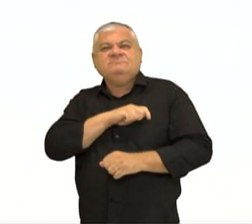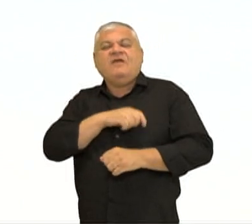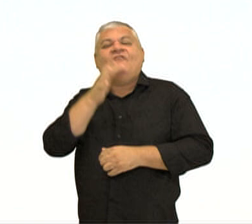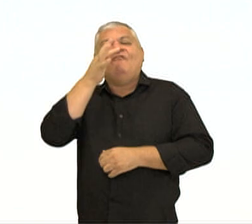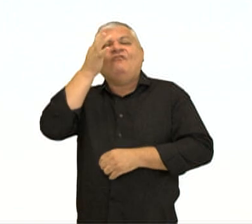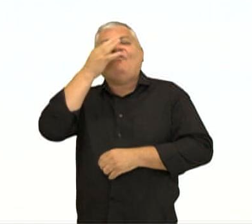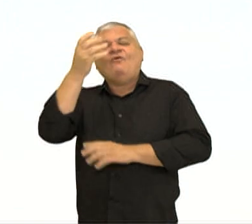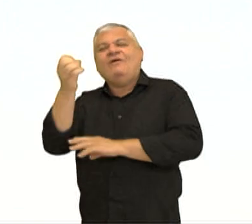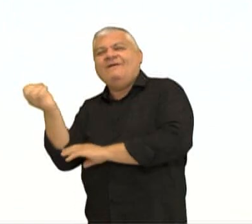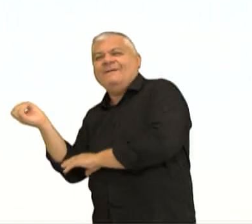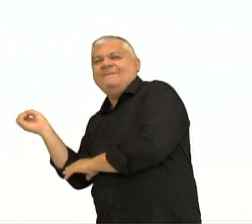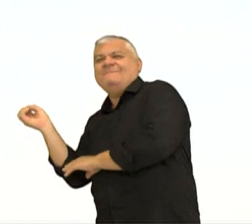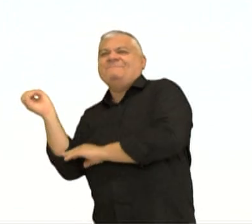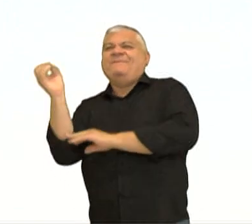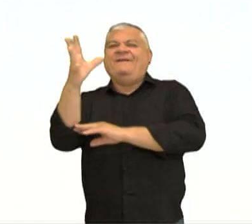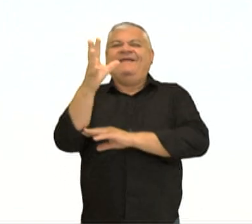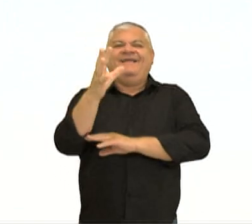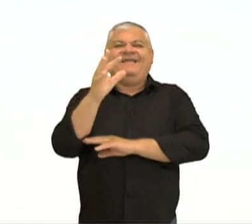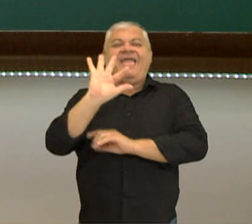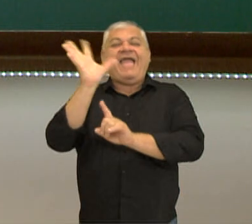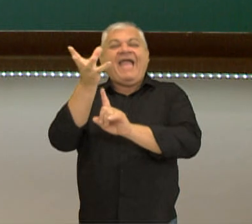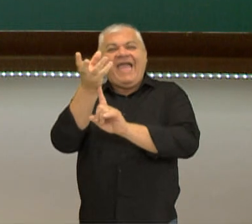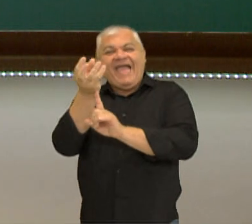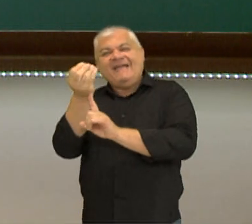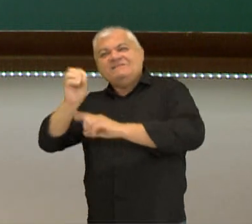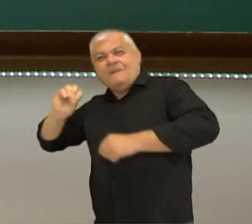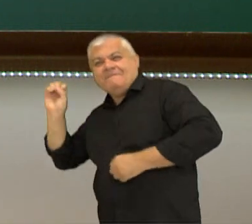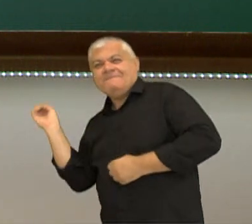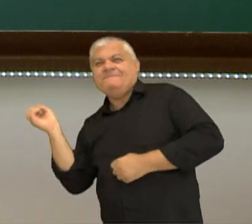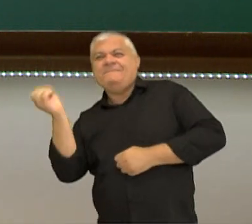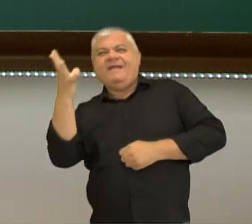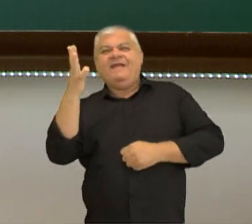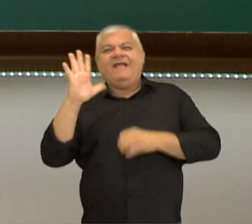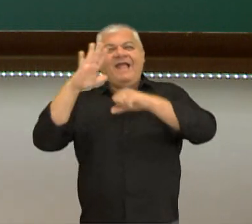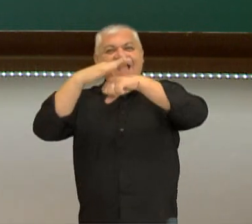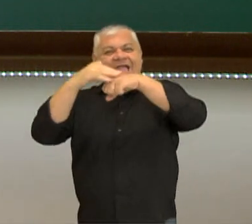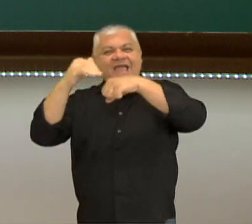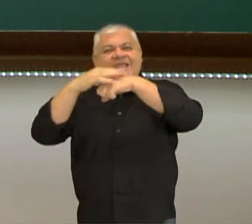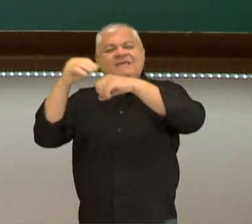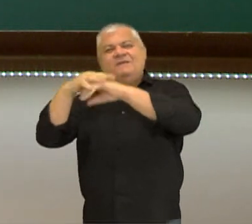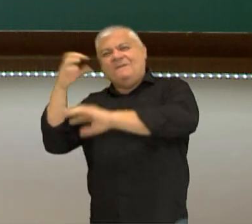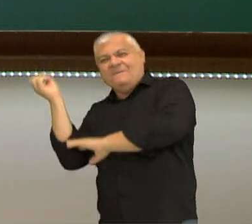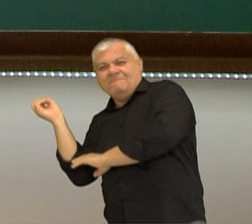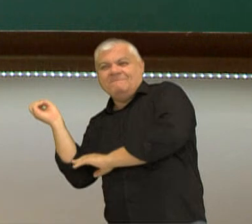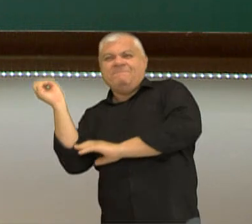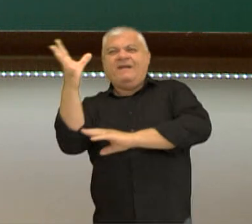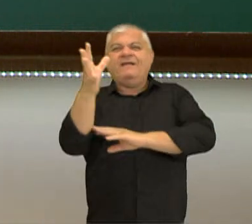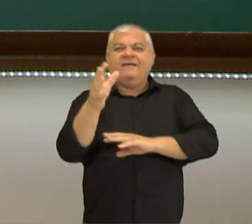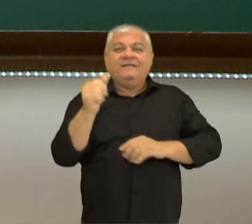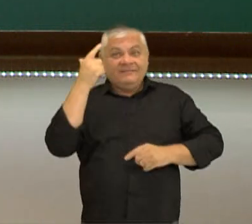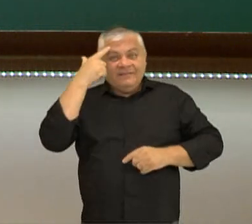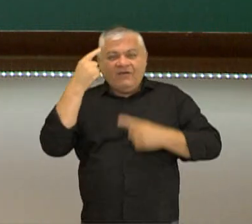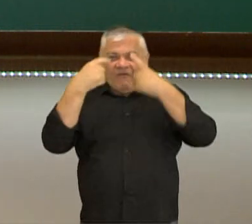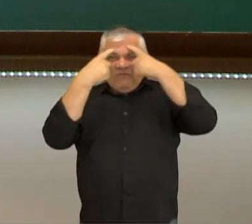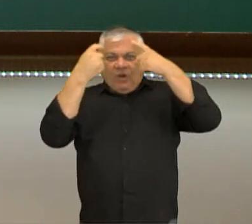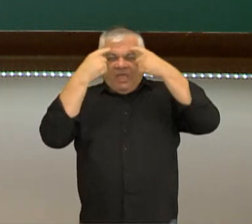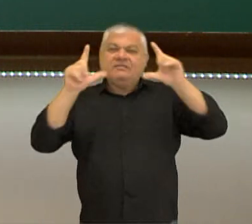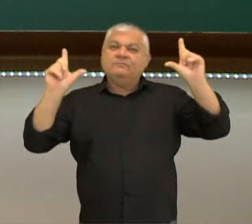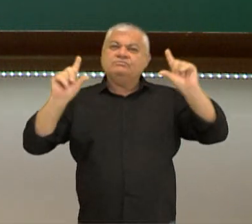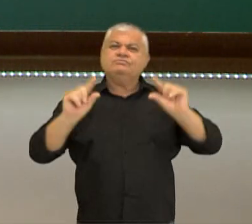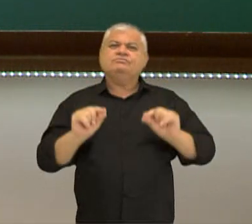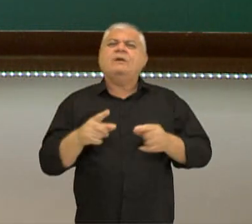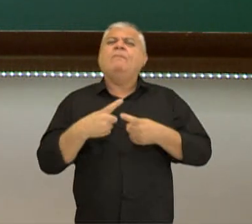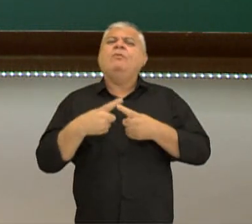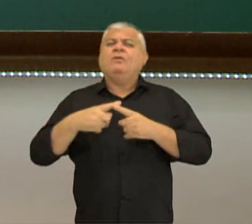mais arte, mais carinho, né? Então ele vai questionar isso também. Por que a gente tem que ter tanta violência no mundo? Por que a gente